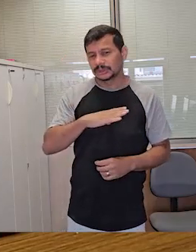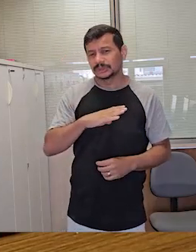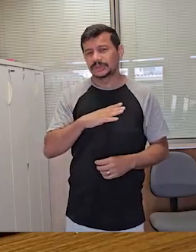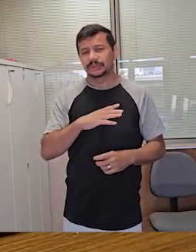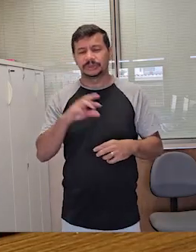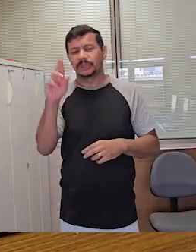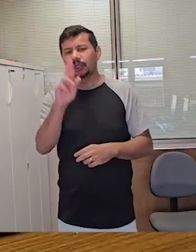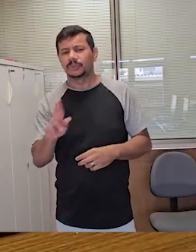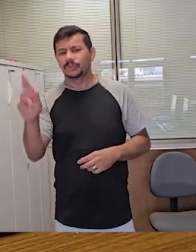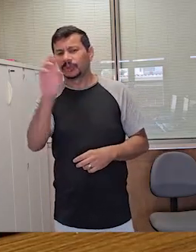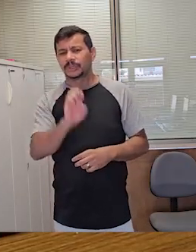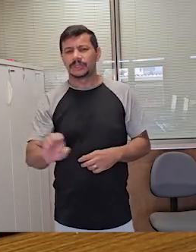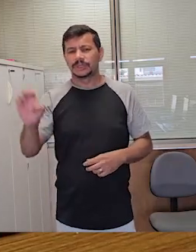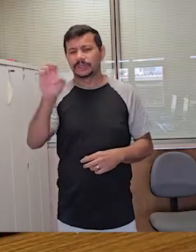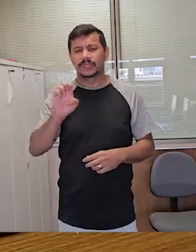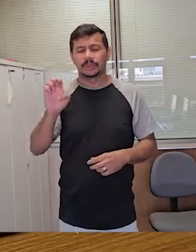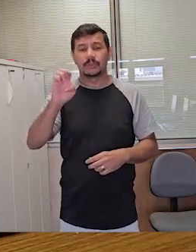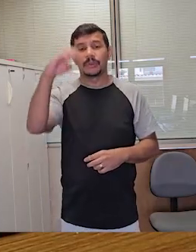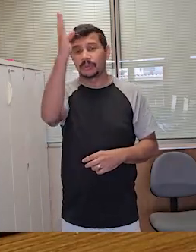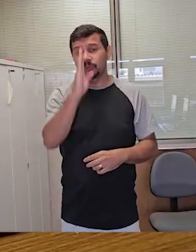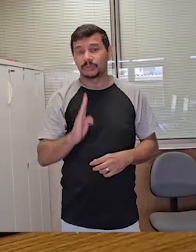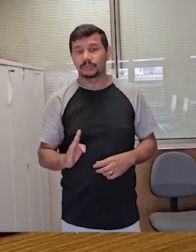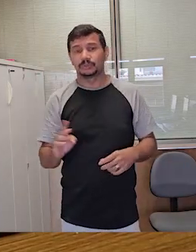municipais, regionais, estadual e nacional.